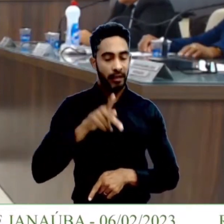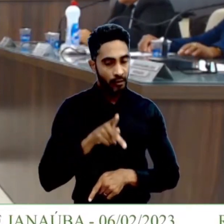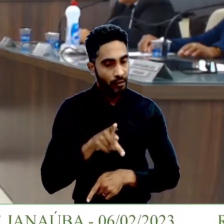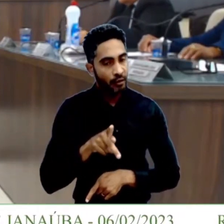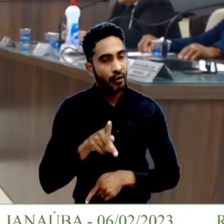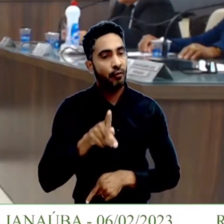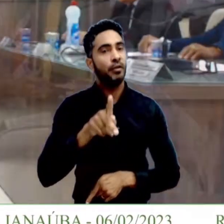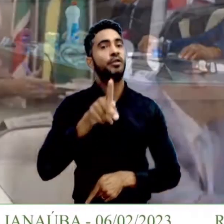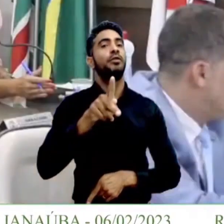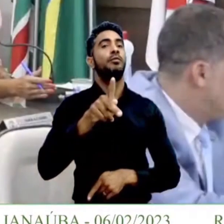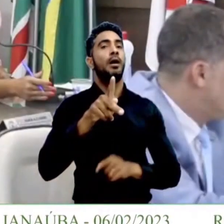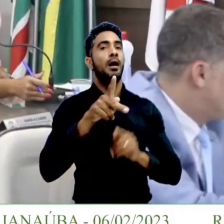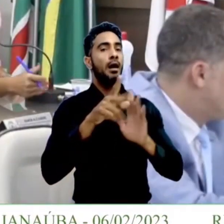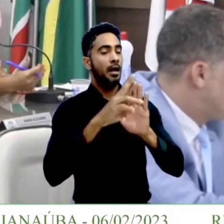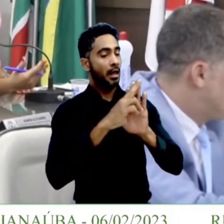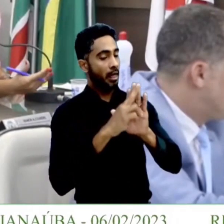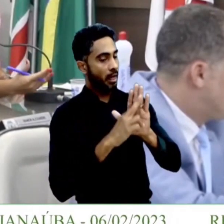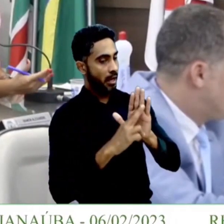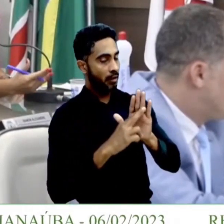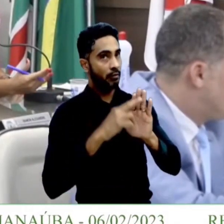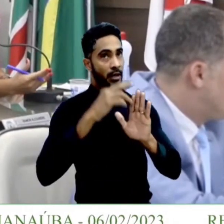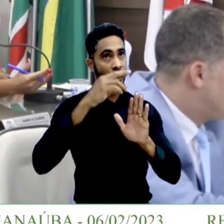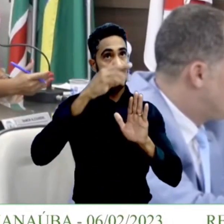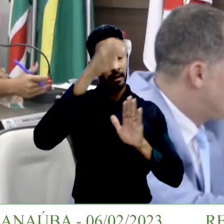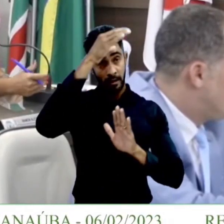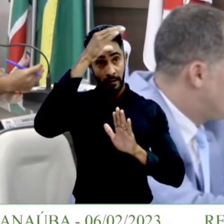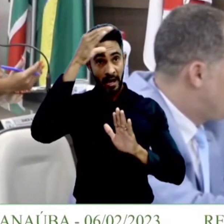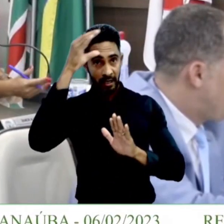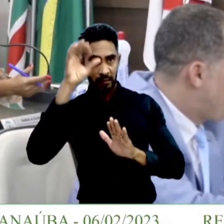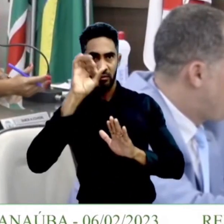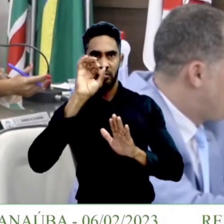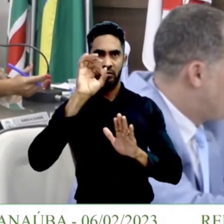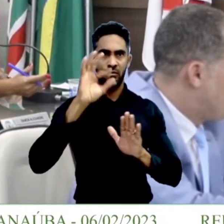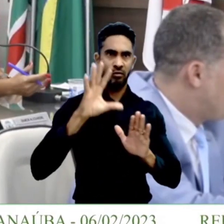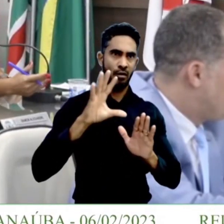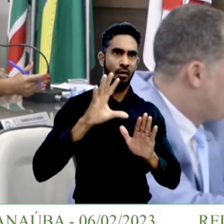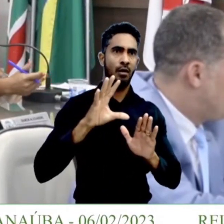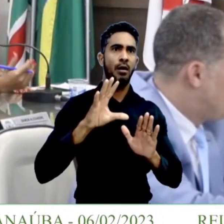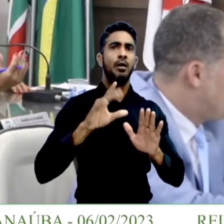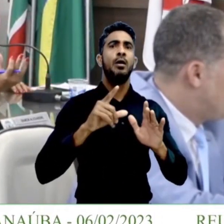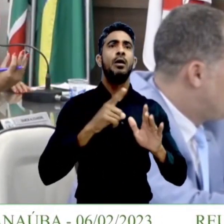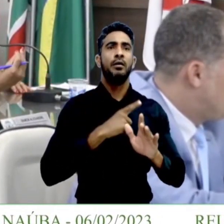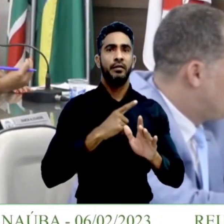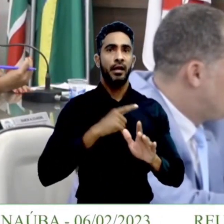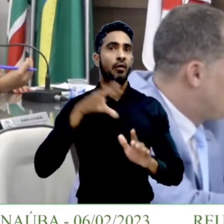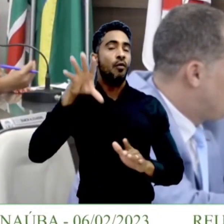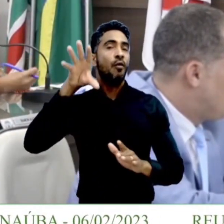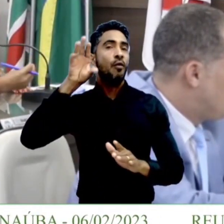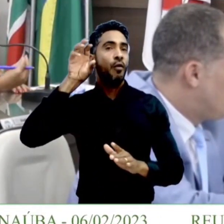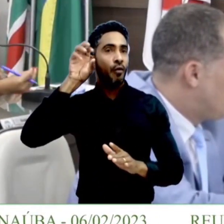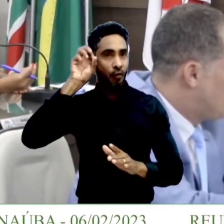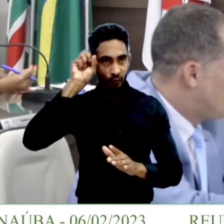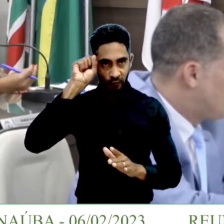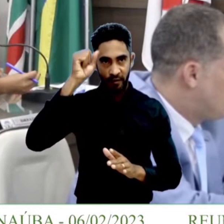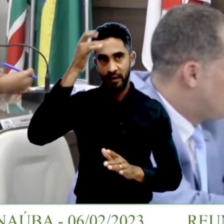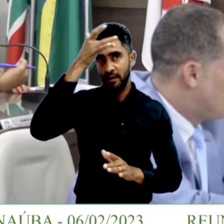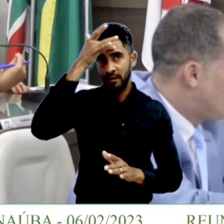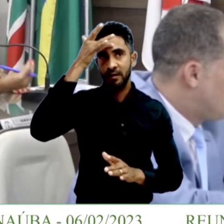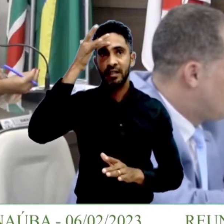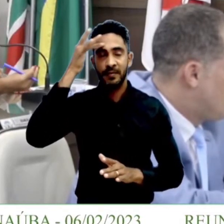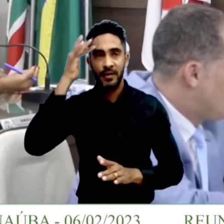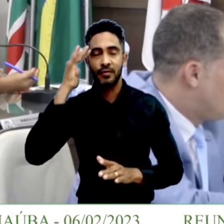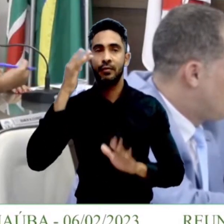rito regular da Câmara. Mas o que eu estou sugerindo não é atropelar. É a gente ouvir das categorias